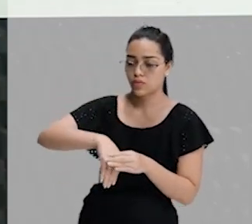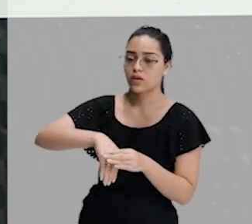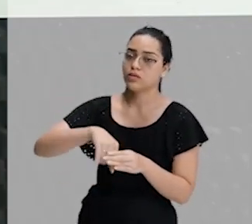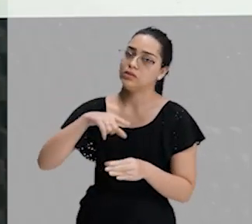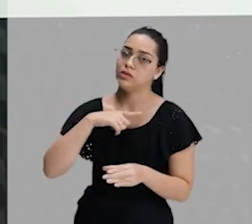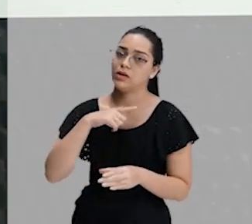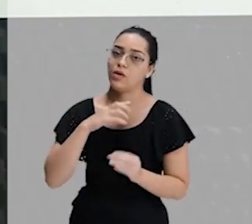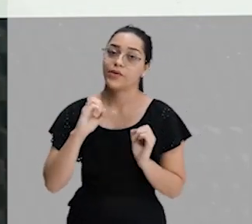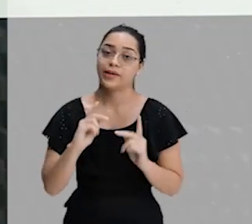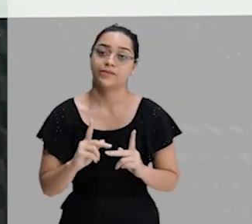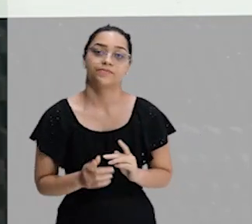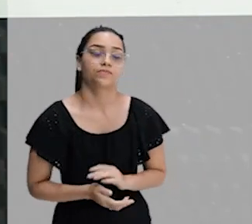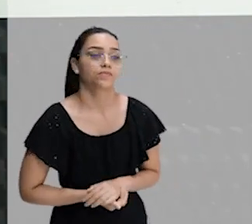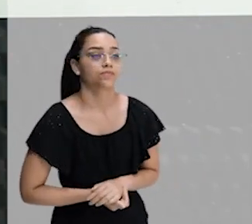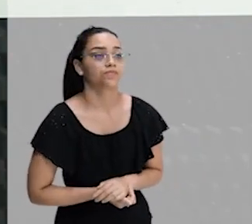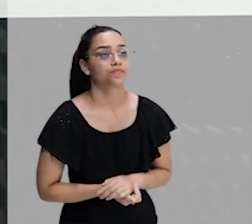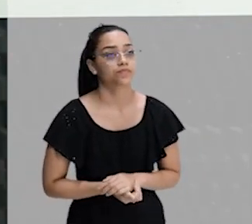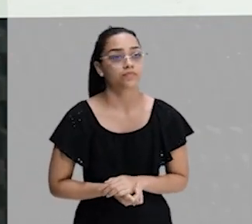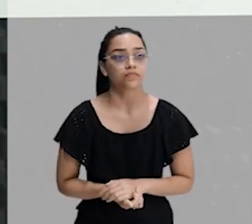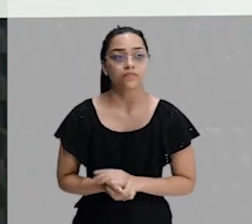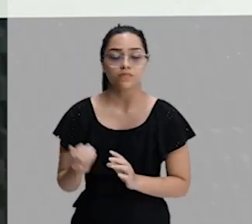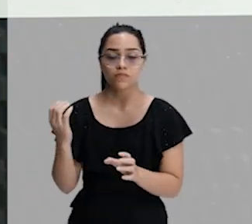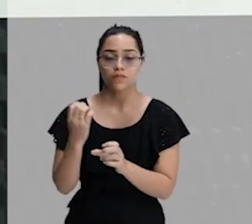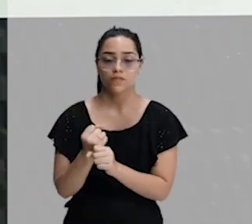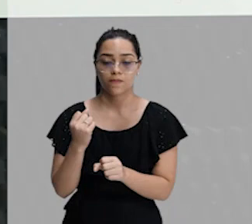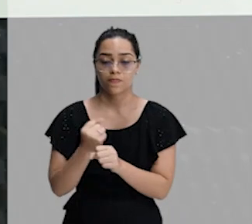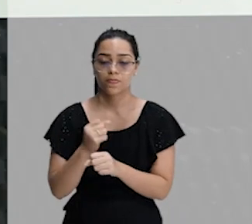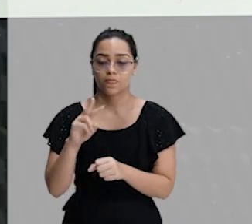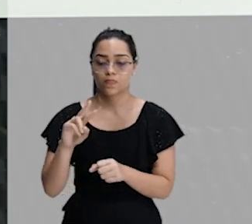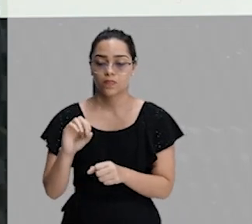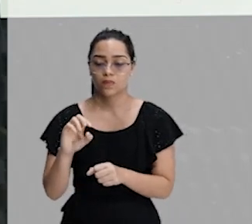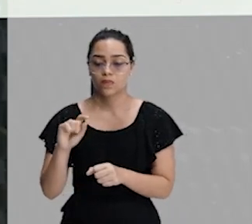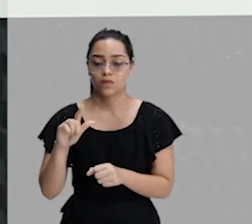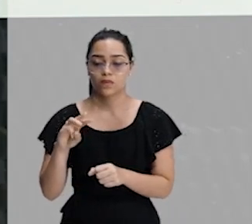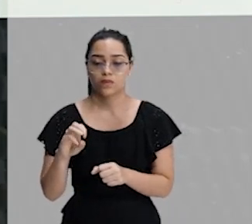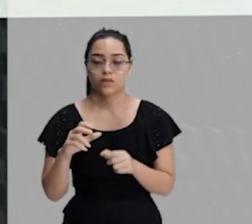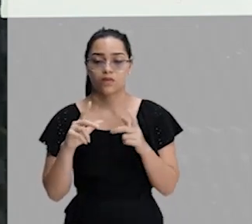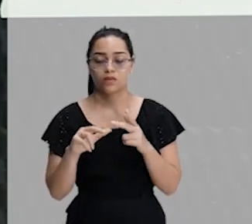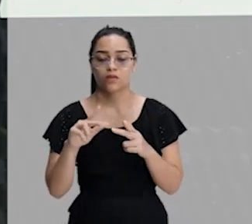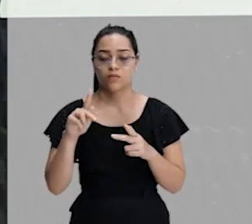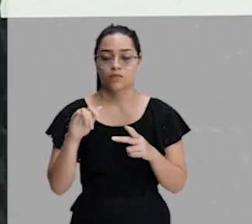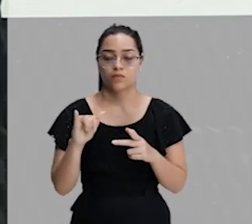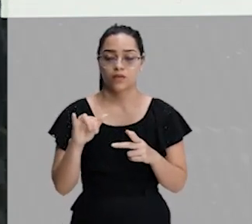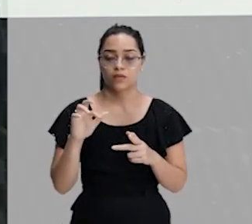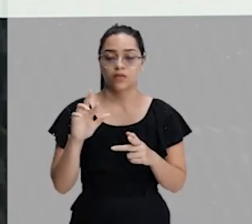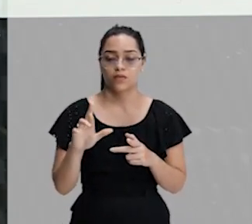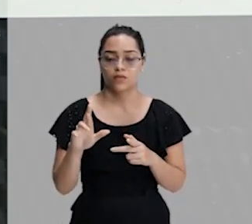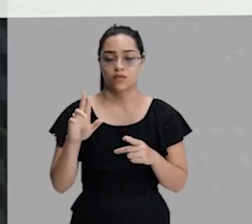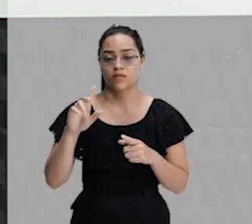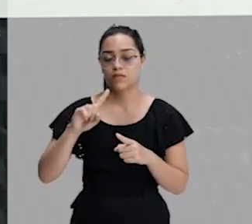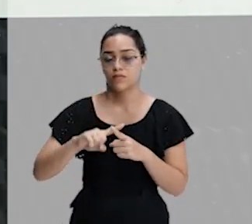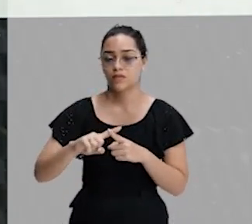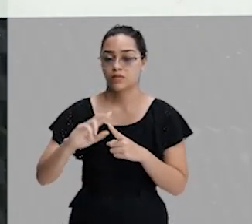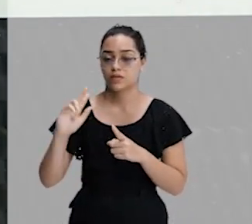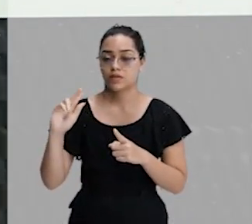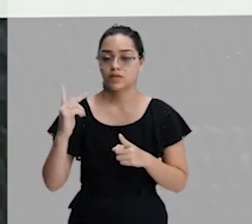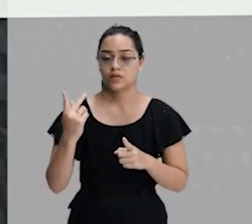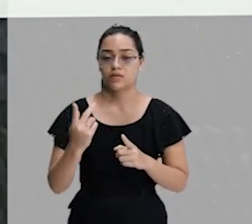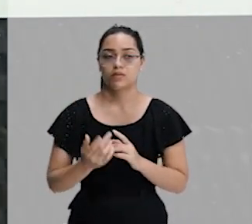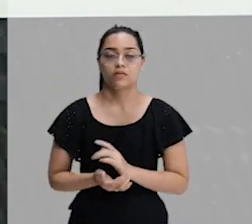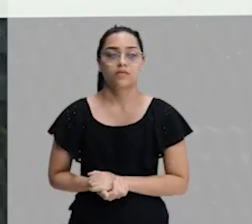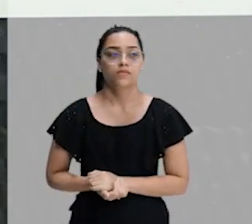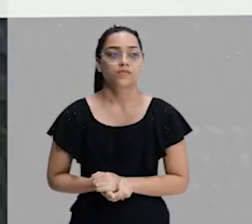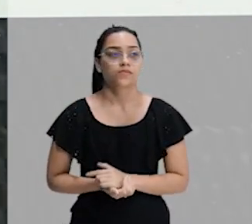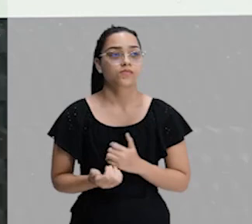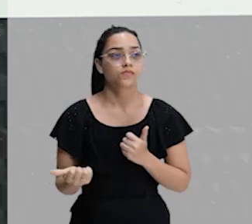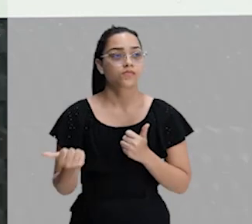dentro. Beleza? Então a fórmula para calcular o volume é essa aqui, ó, πr ao quadrado vezes h. Então